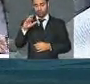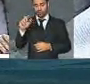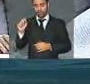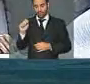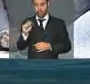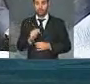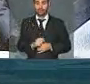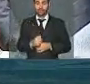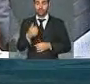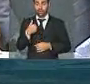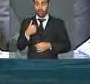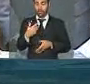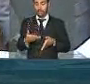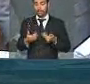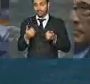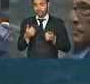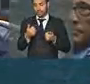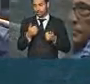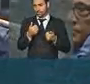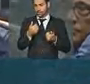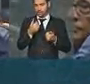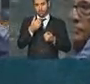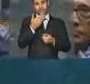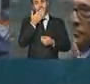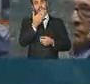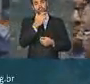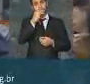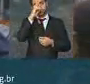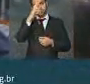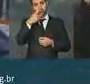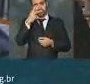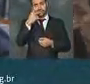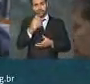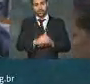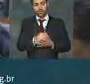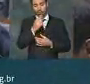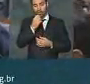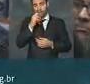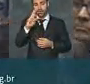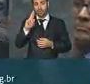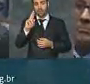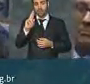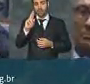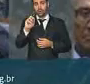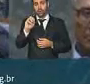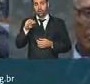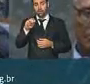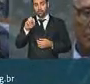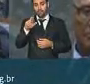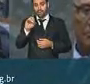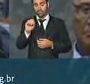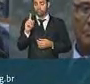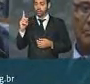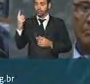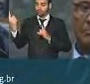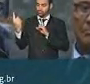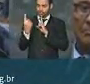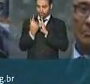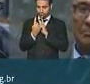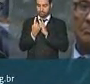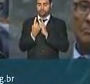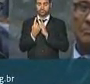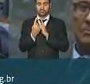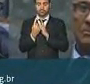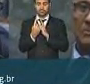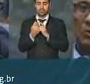eu pedi a palavra à vossa excelência, o relator senador Romero Juca veio até a mim